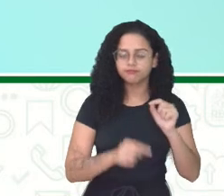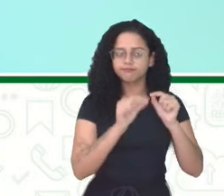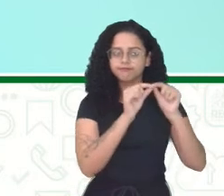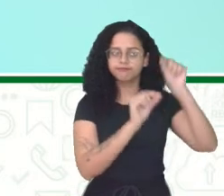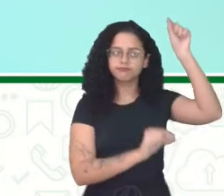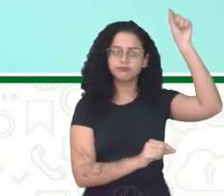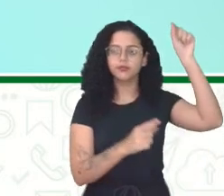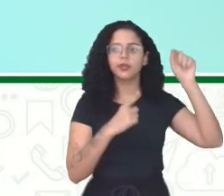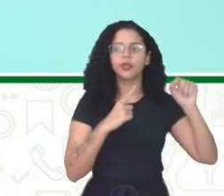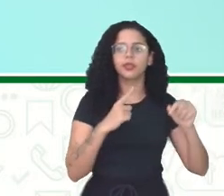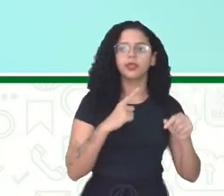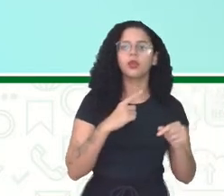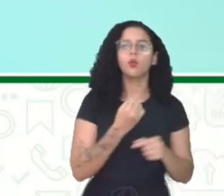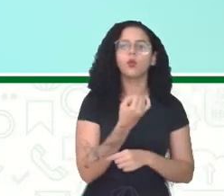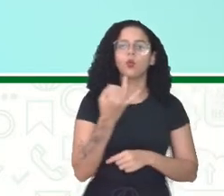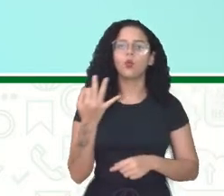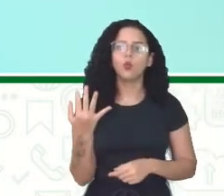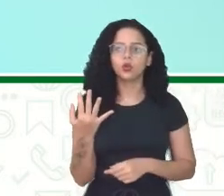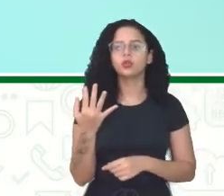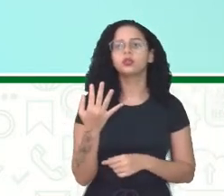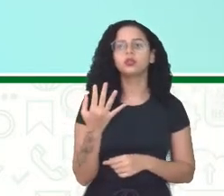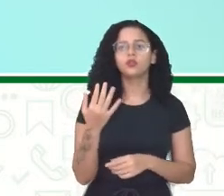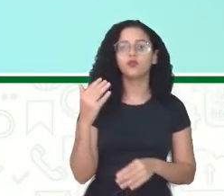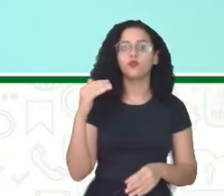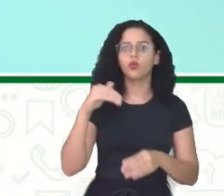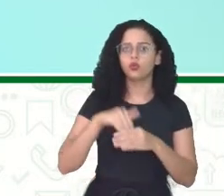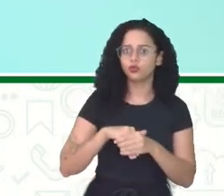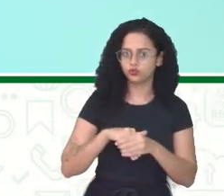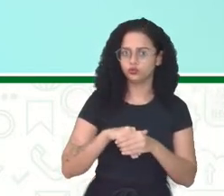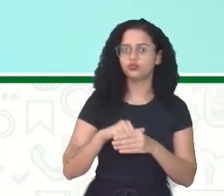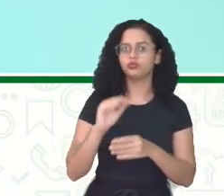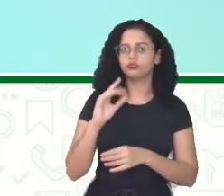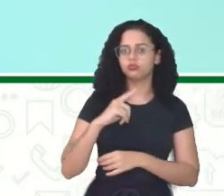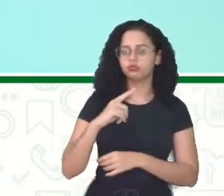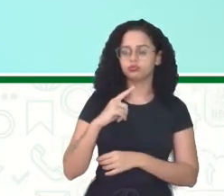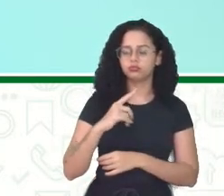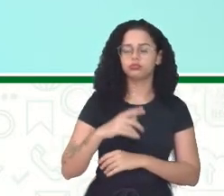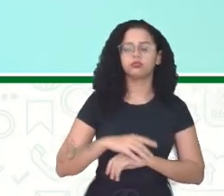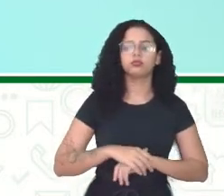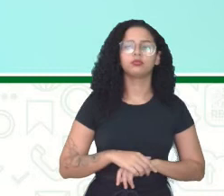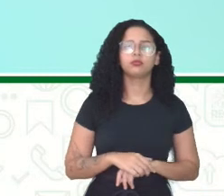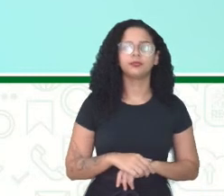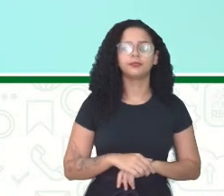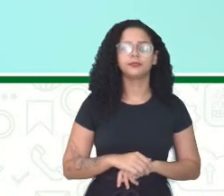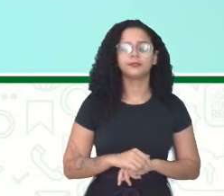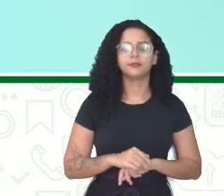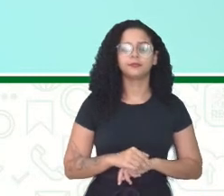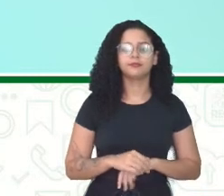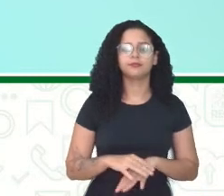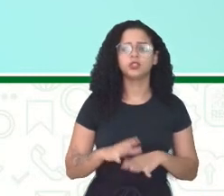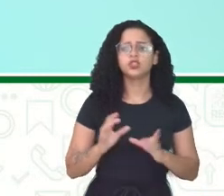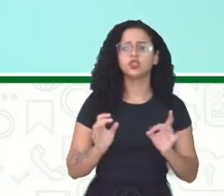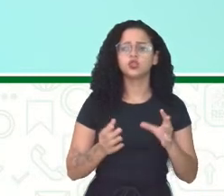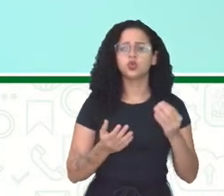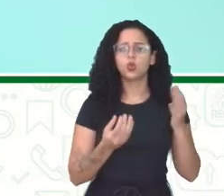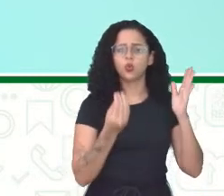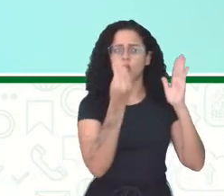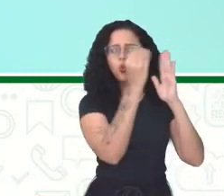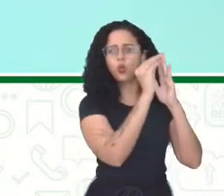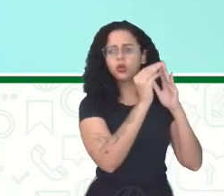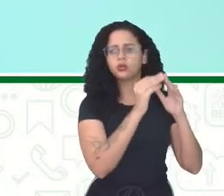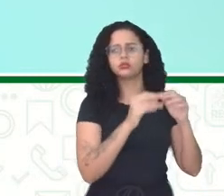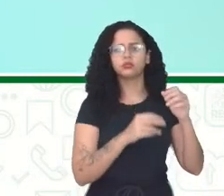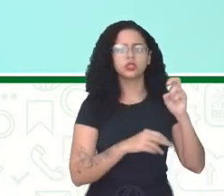eu tenho a quantidade de votos, tá? E aí eu só coloquei ali